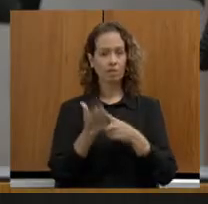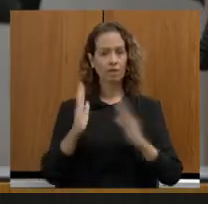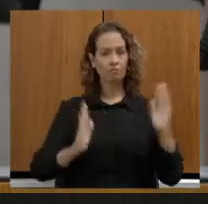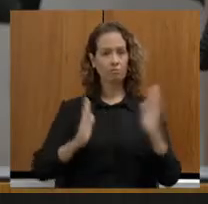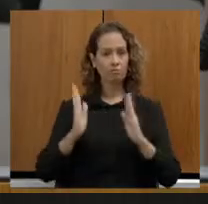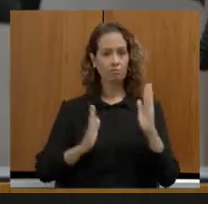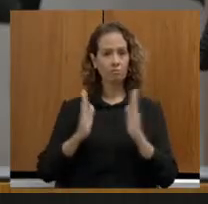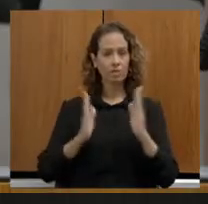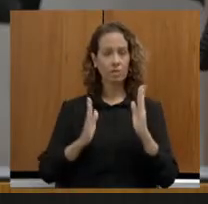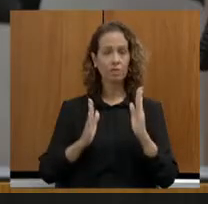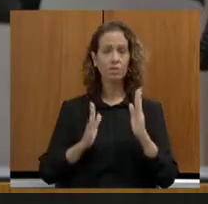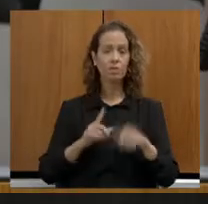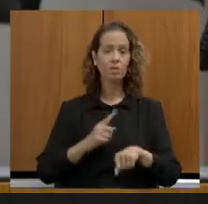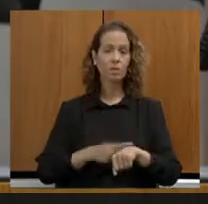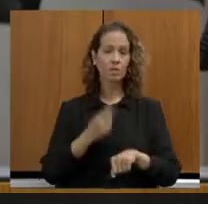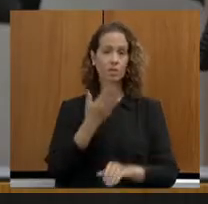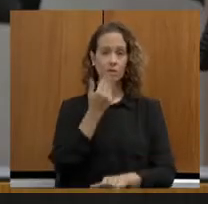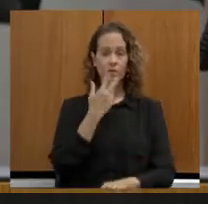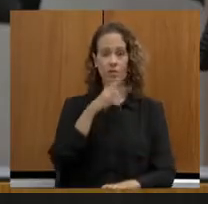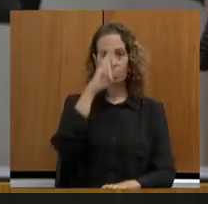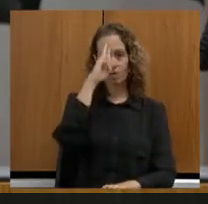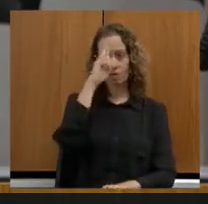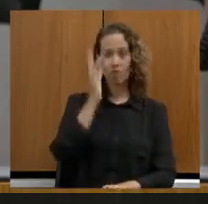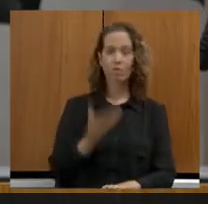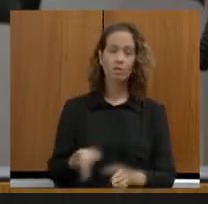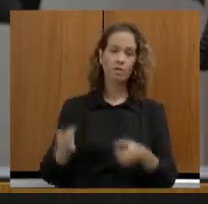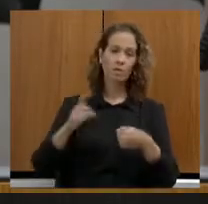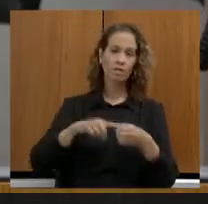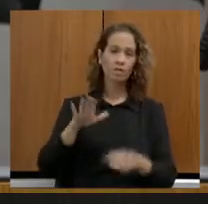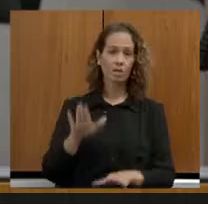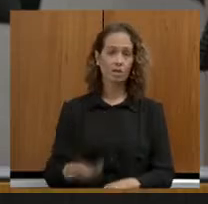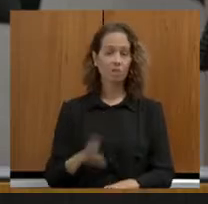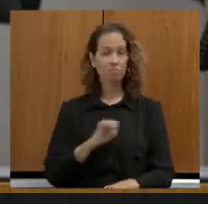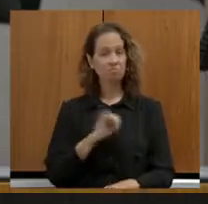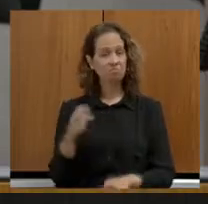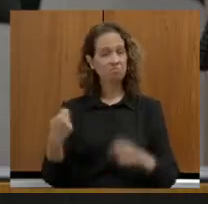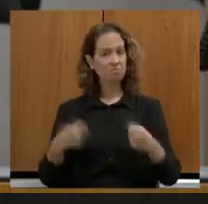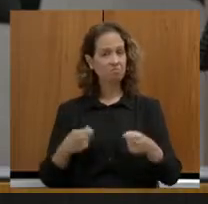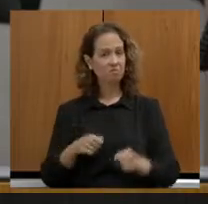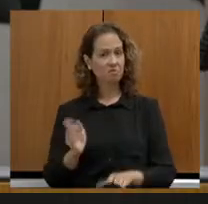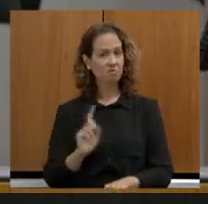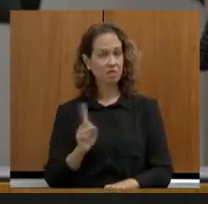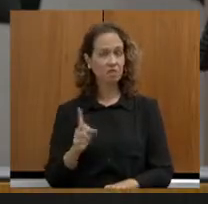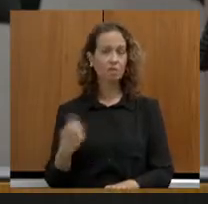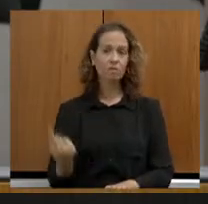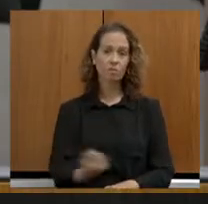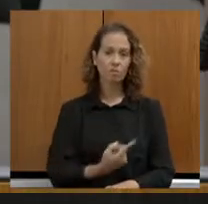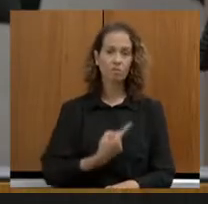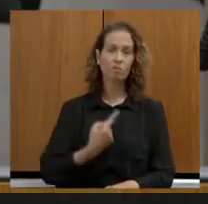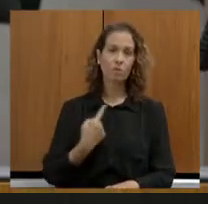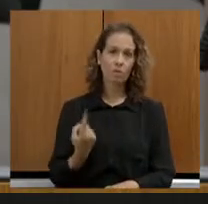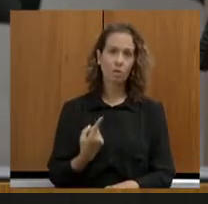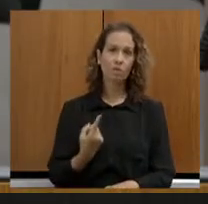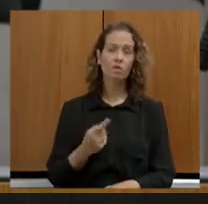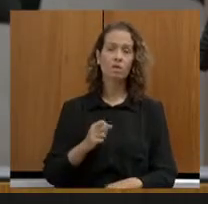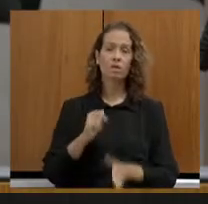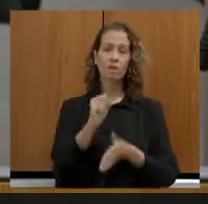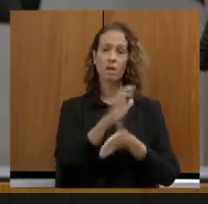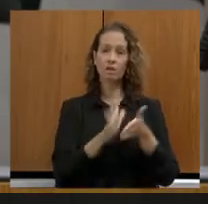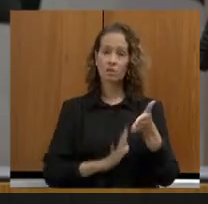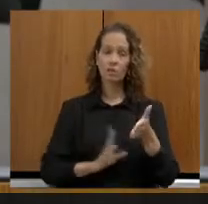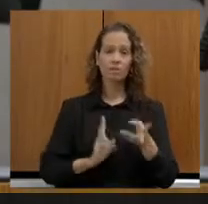no período do almoço e ao tomaremos no início da tarde caso não seja necessário nós iremos com todas as atividades